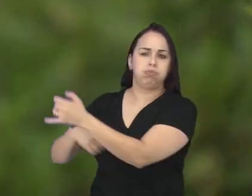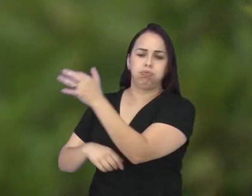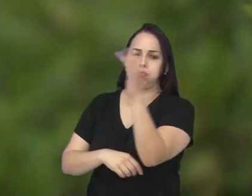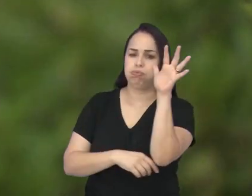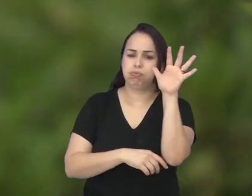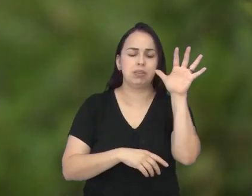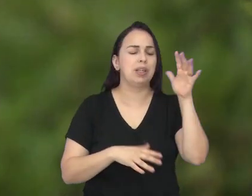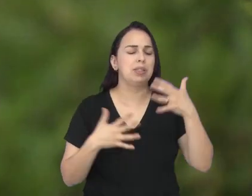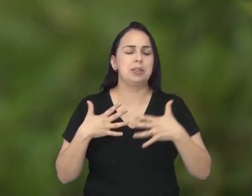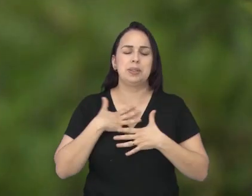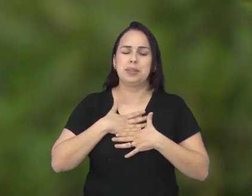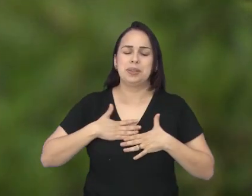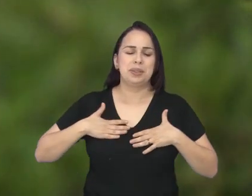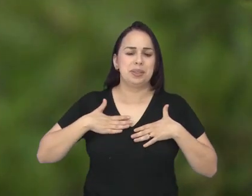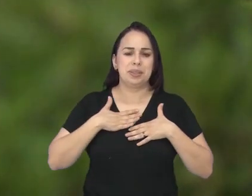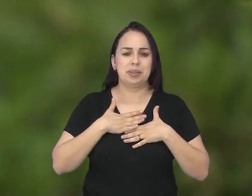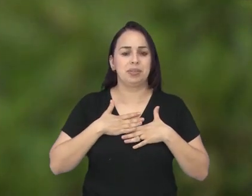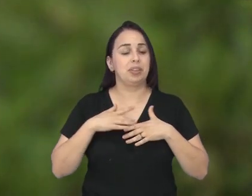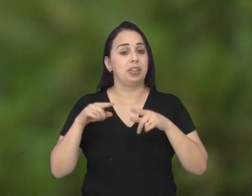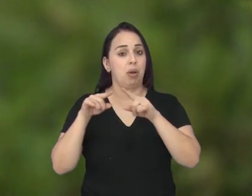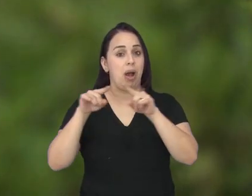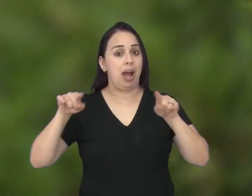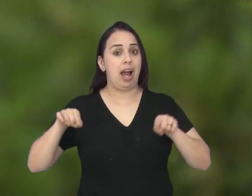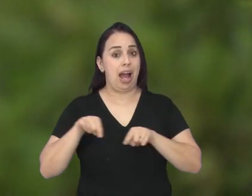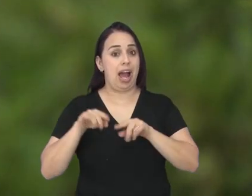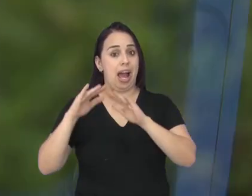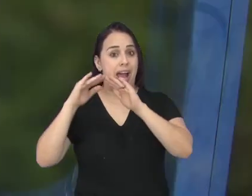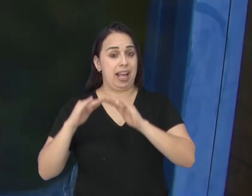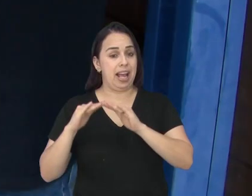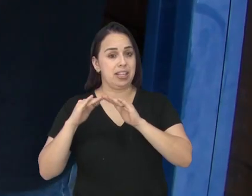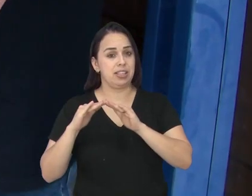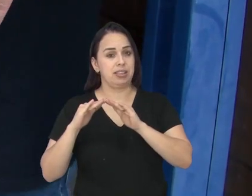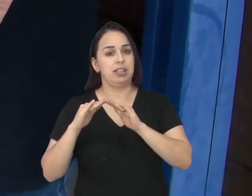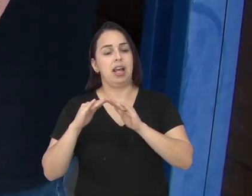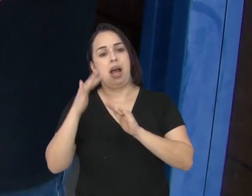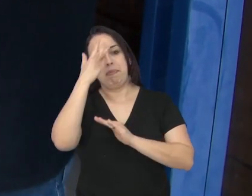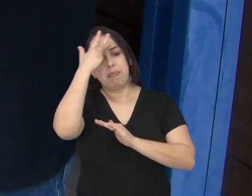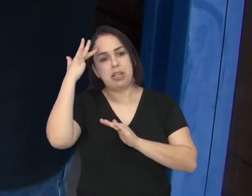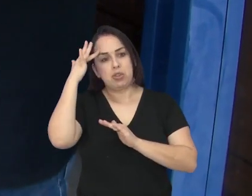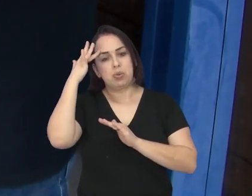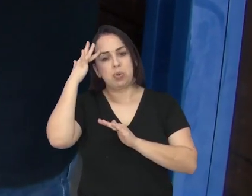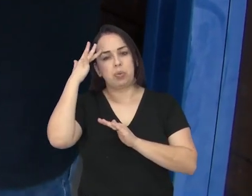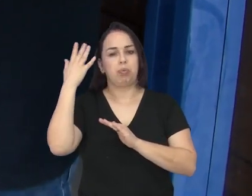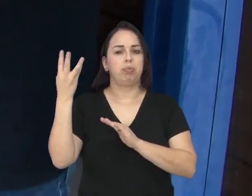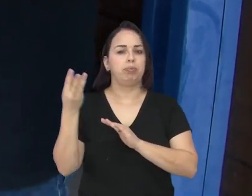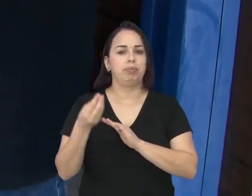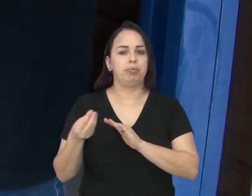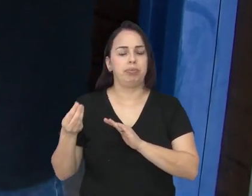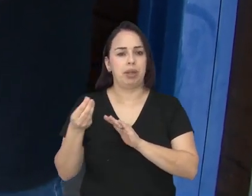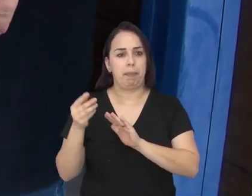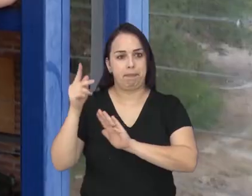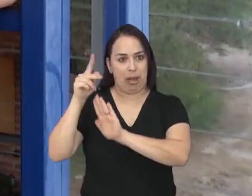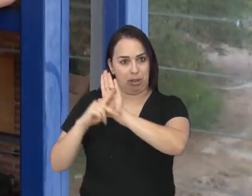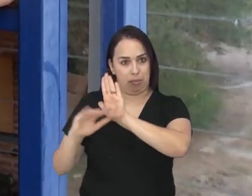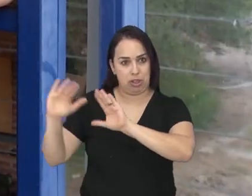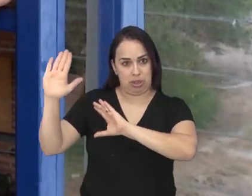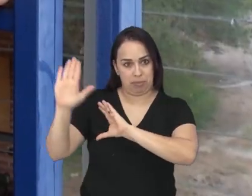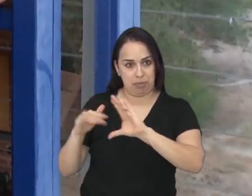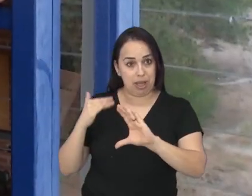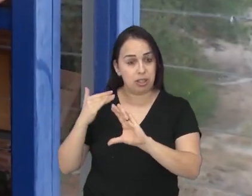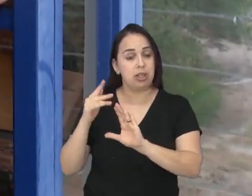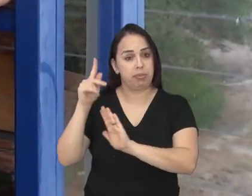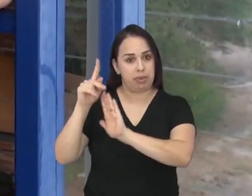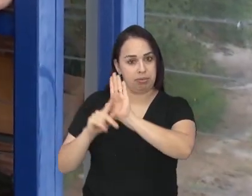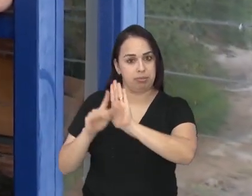artista. A residência funciona primeiro com a pessoa mandando um projeto, né? Então, existe